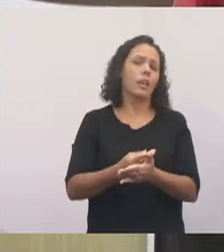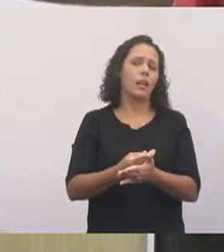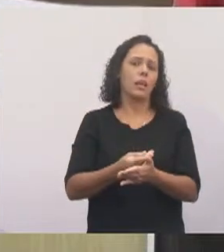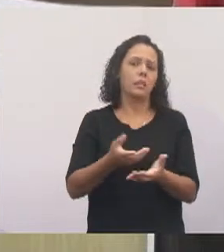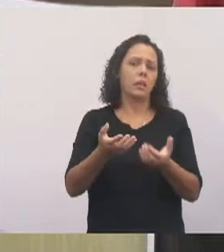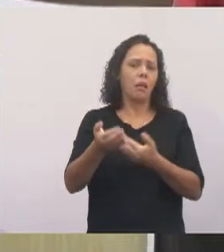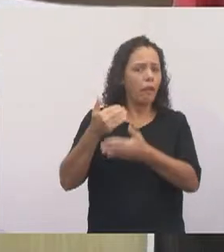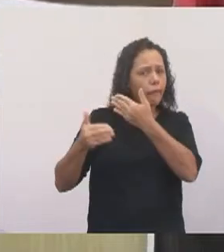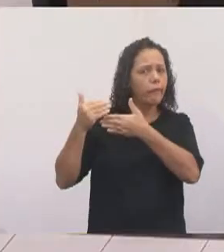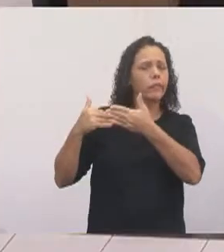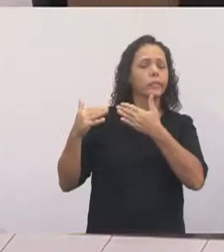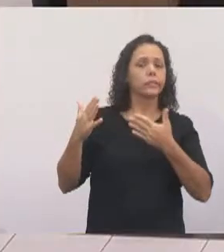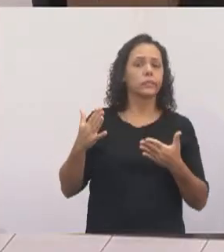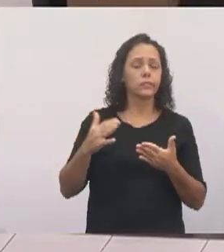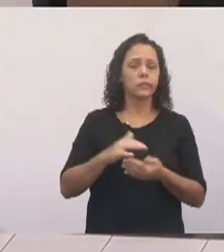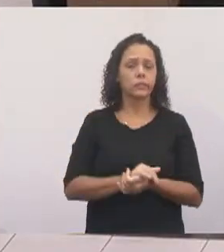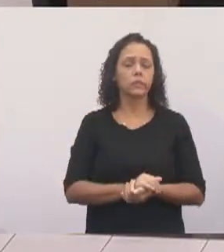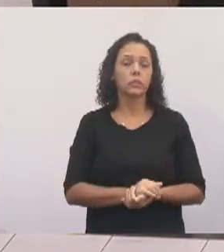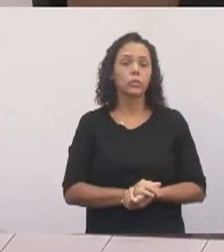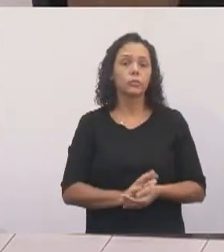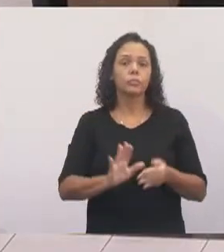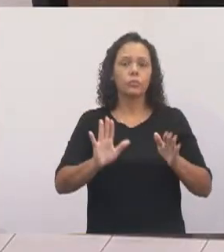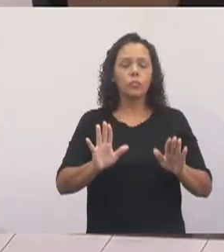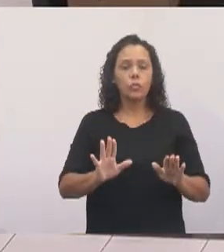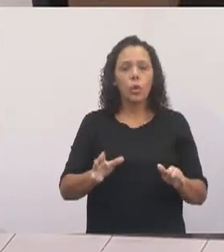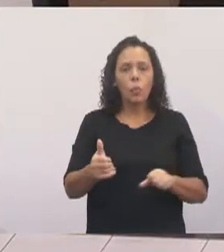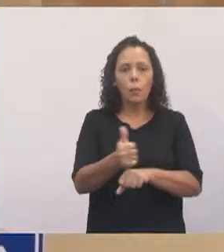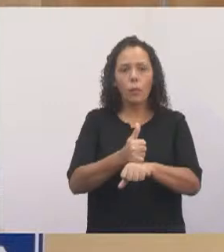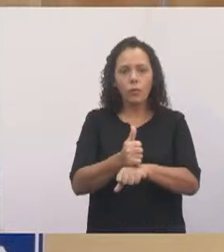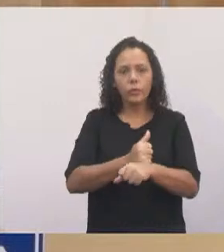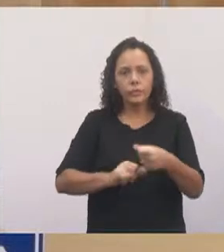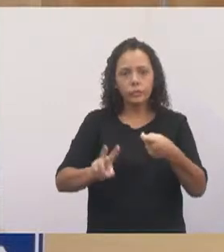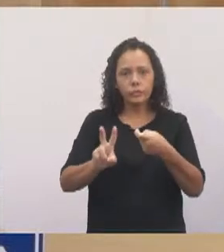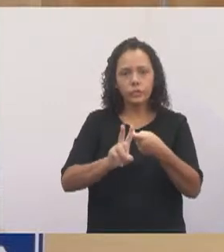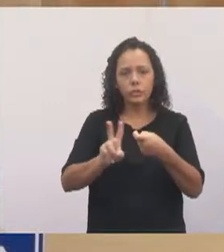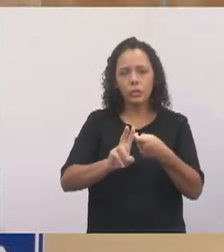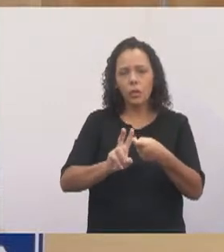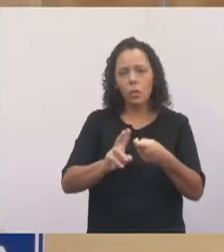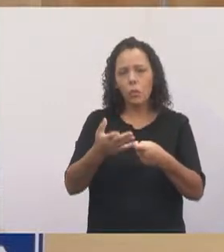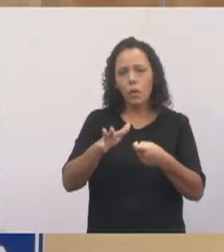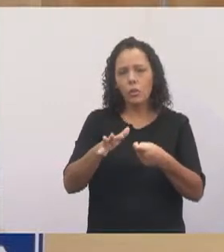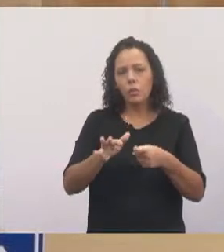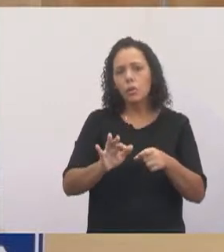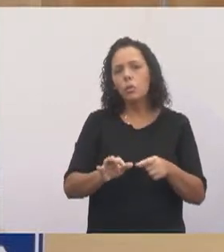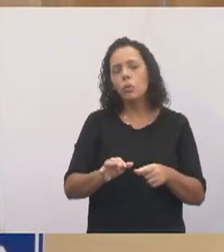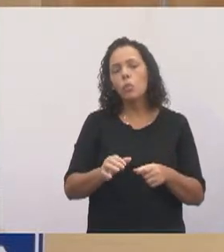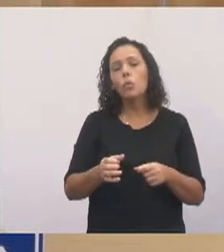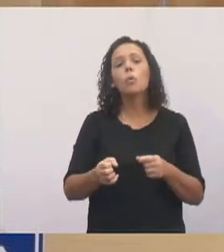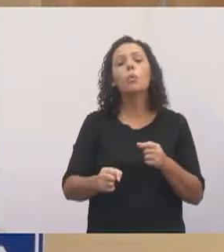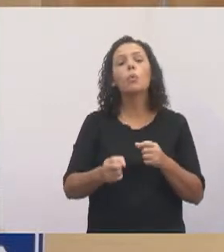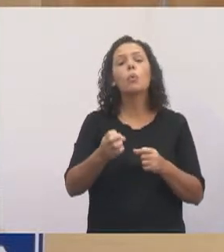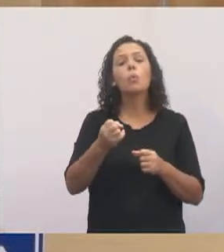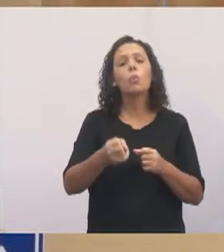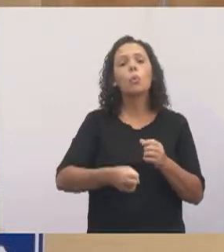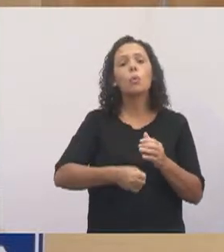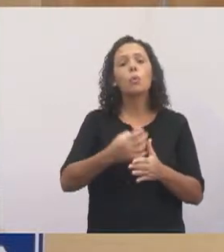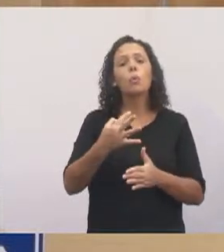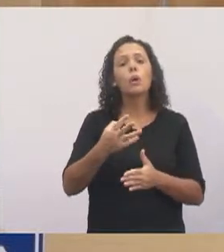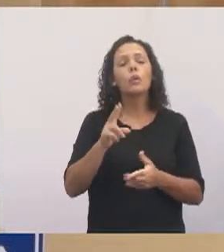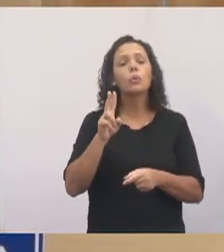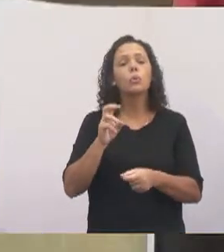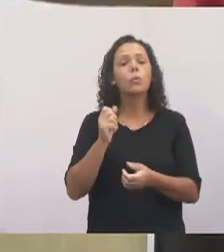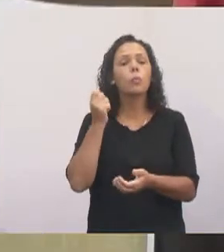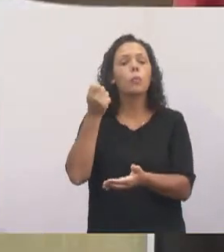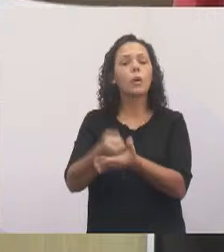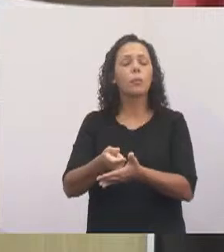não avançar. Custo de um veterinário hoje, assim, mais ou menos, um custo de um veterinário, um tratamento.